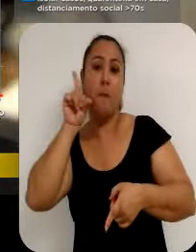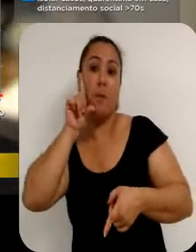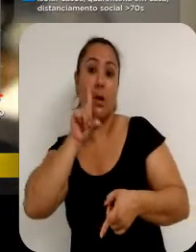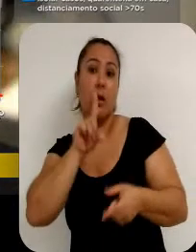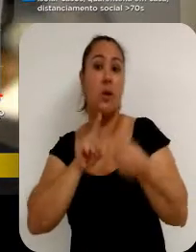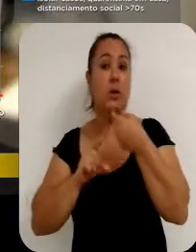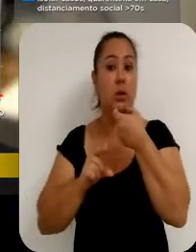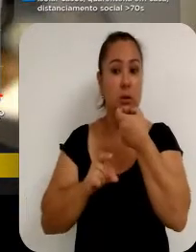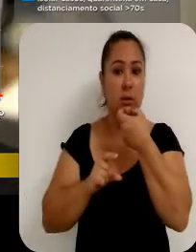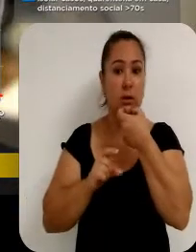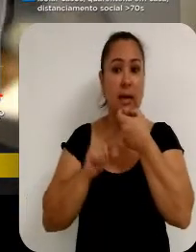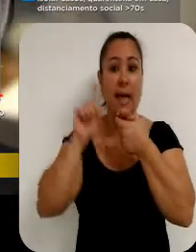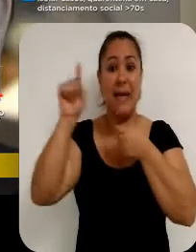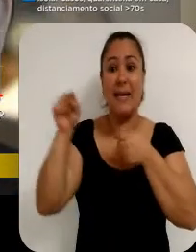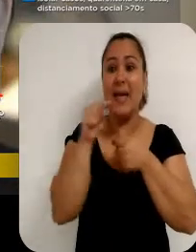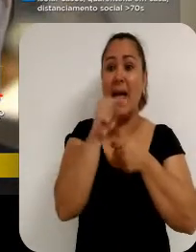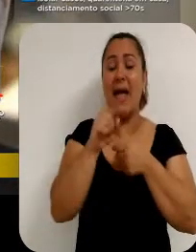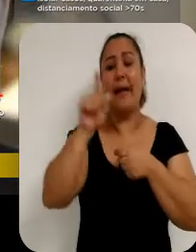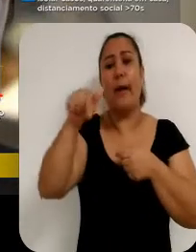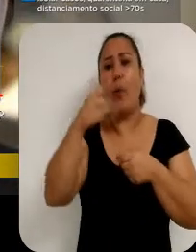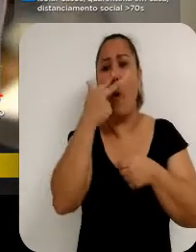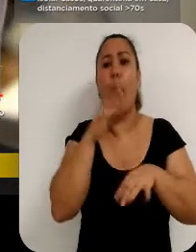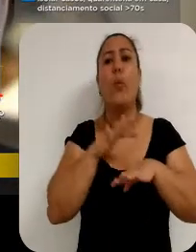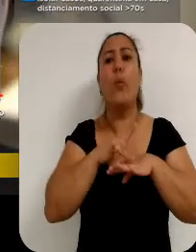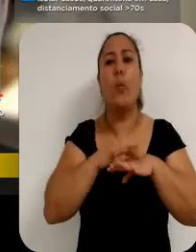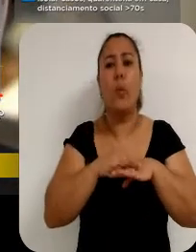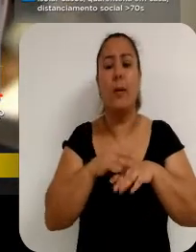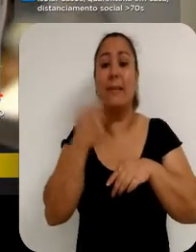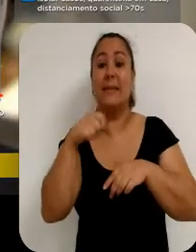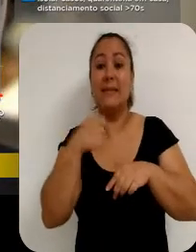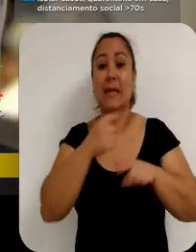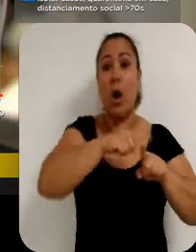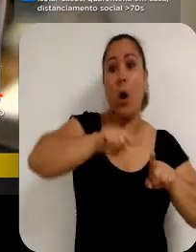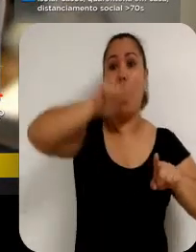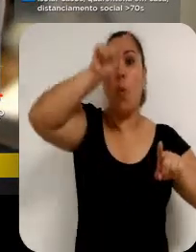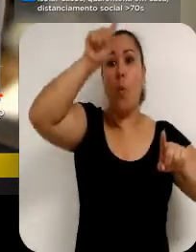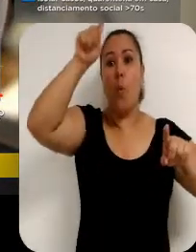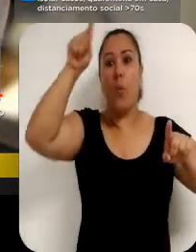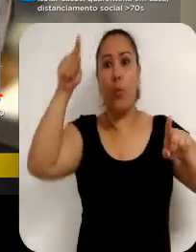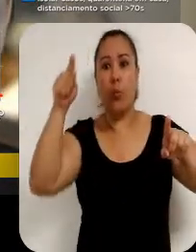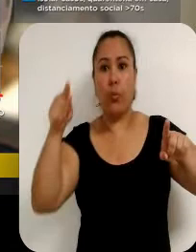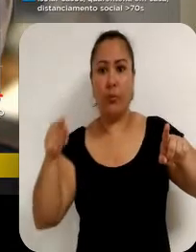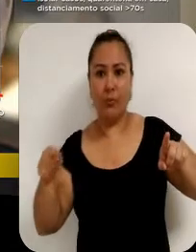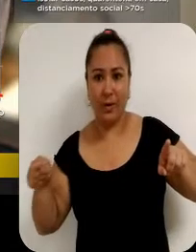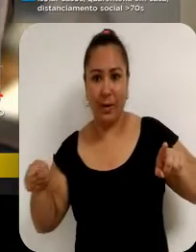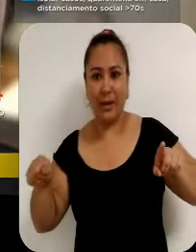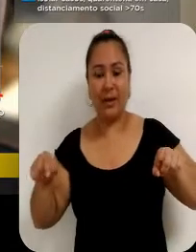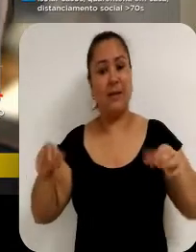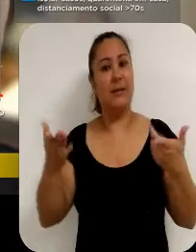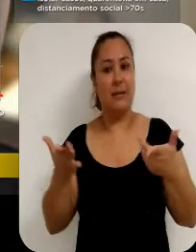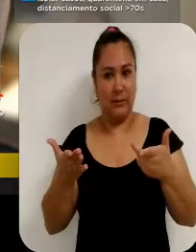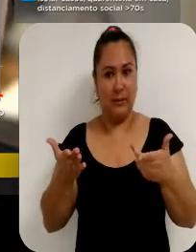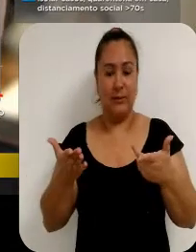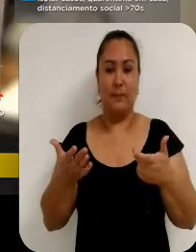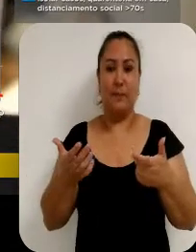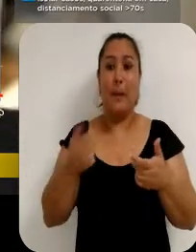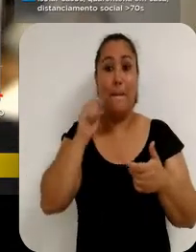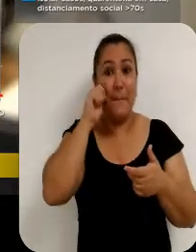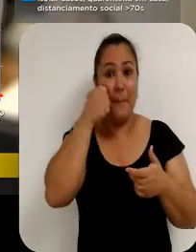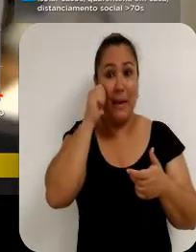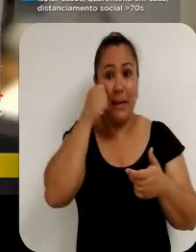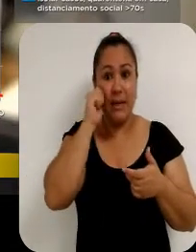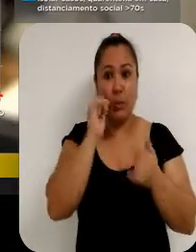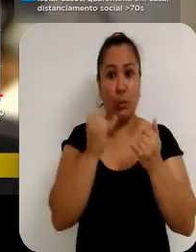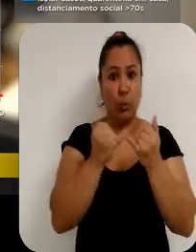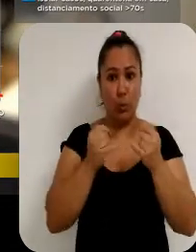aqui é o quanto a gente espera que a curva passe do número de leitos nesses países. Em preto, a linha preta, é o que